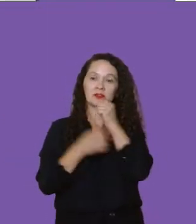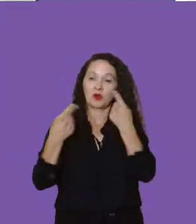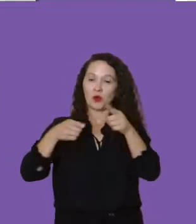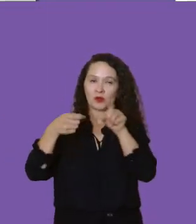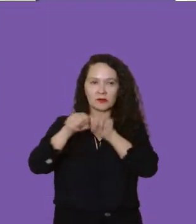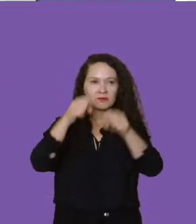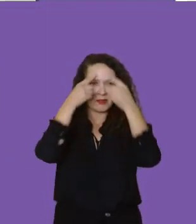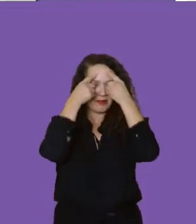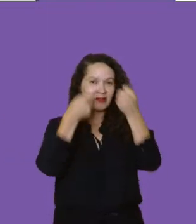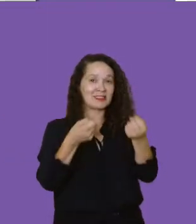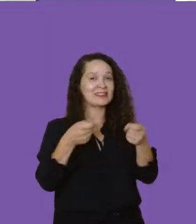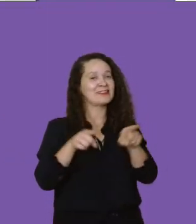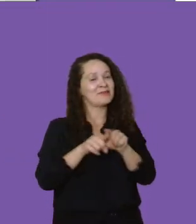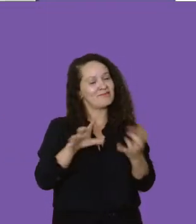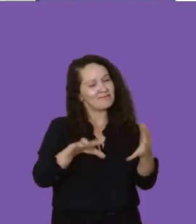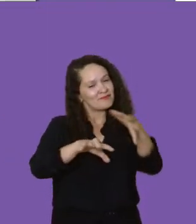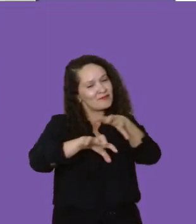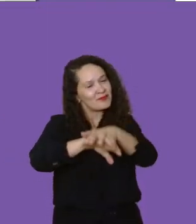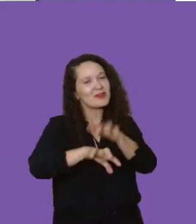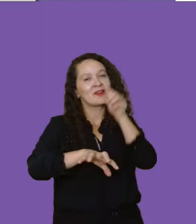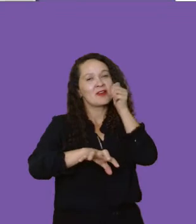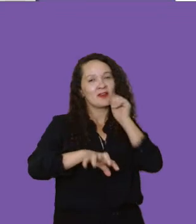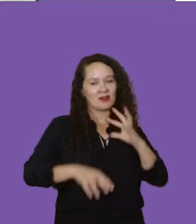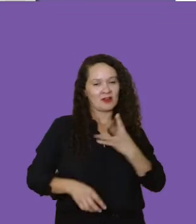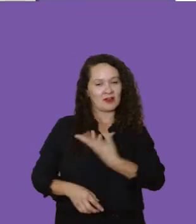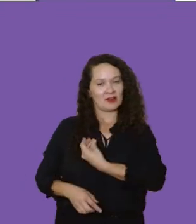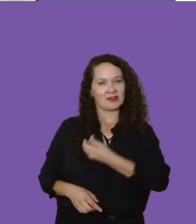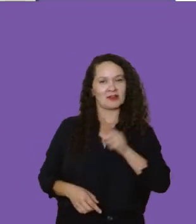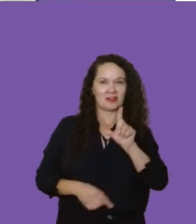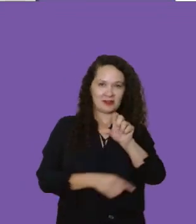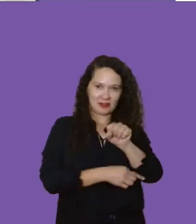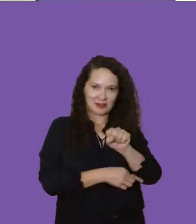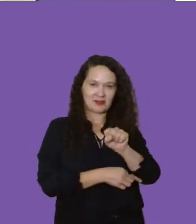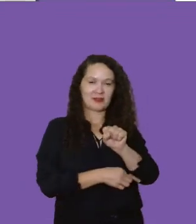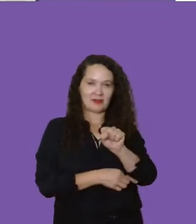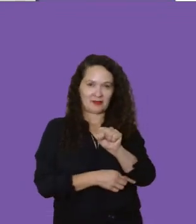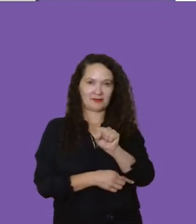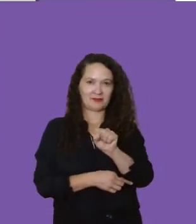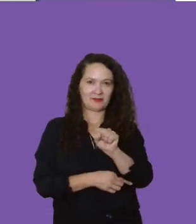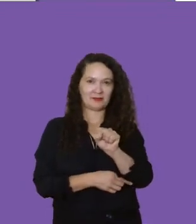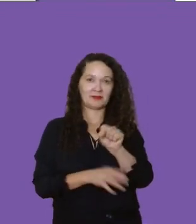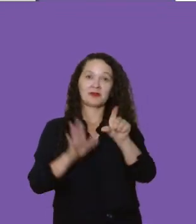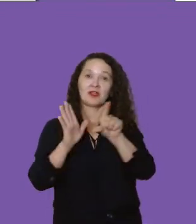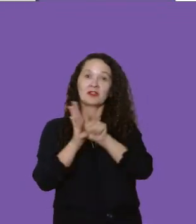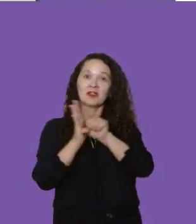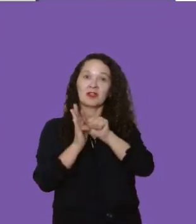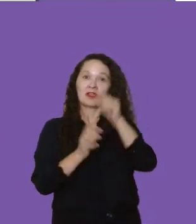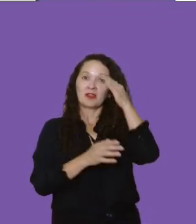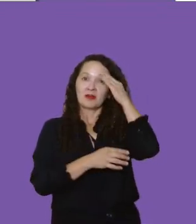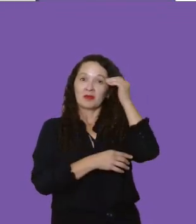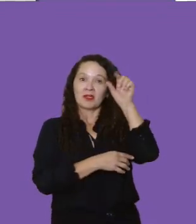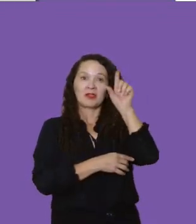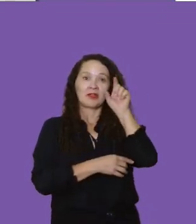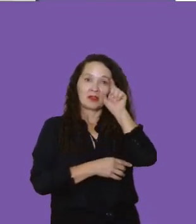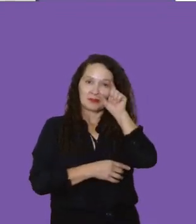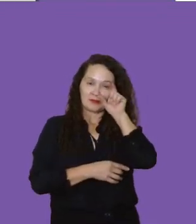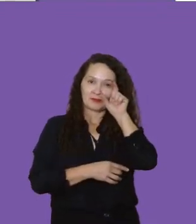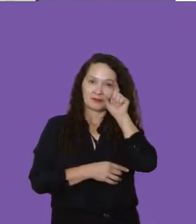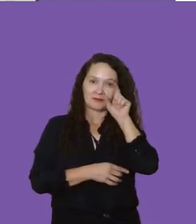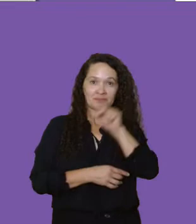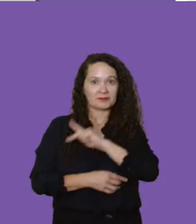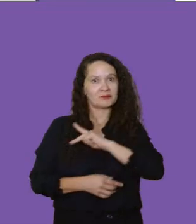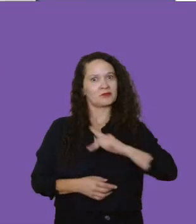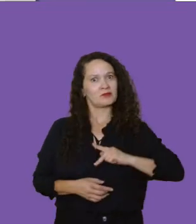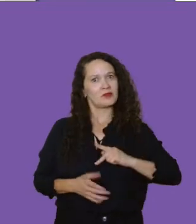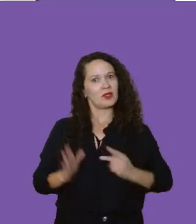a inclusão das mulheres trans e lésbicas na Lei Maria da Penha. A presidenta sancionou